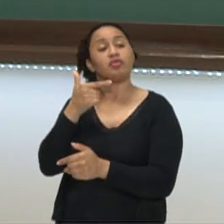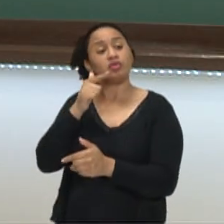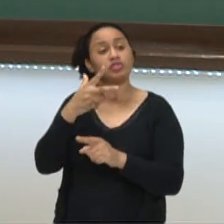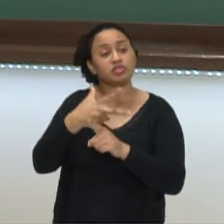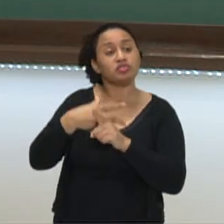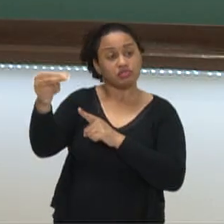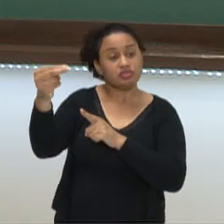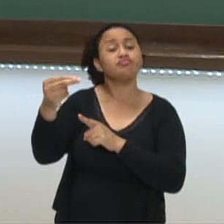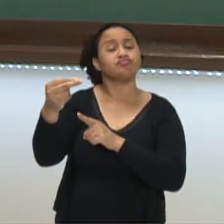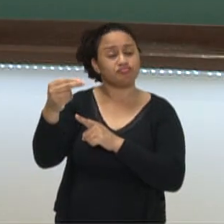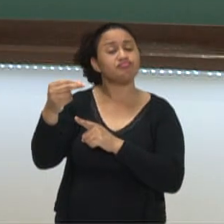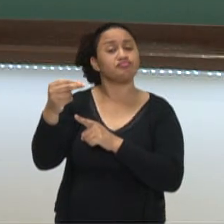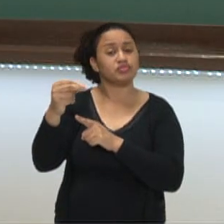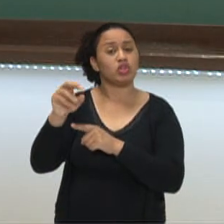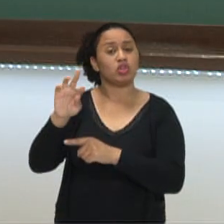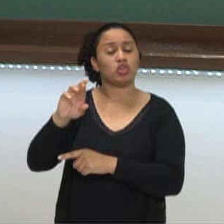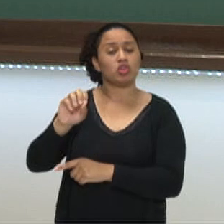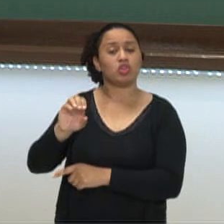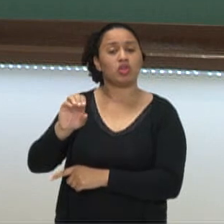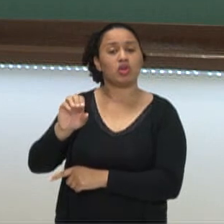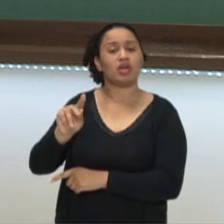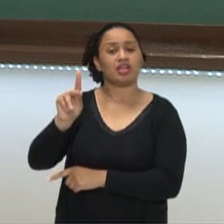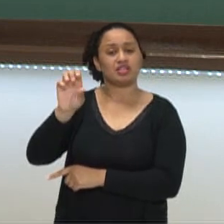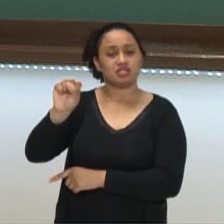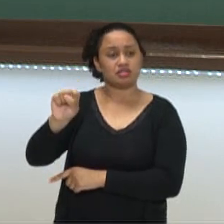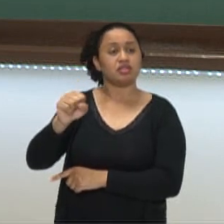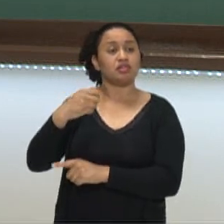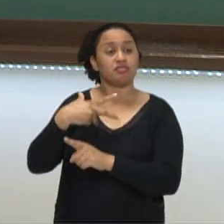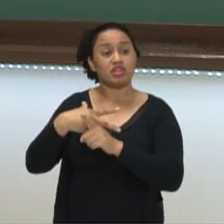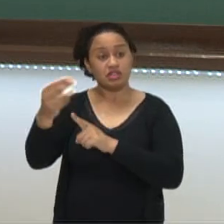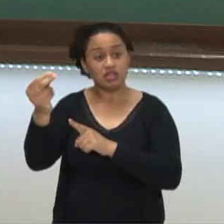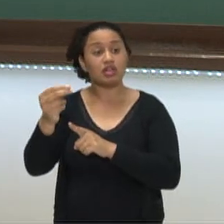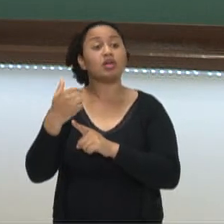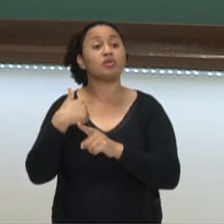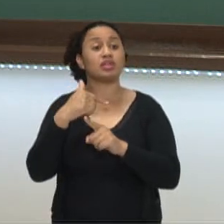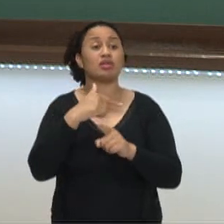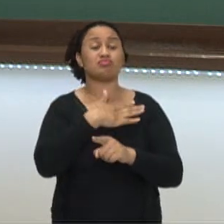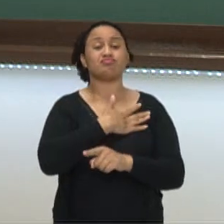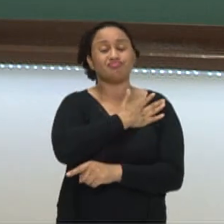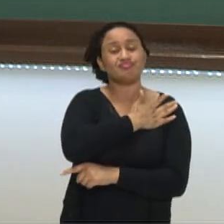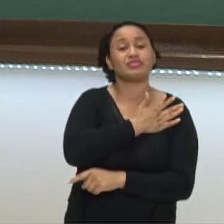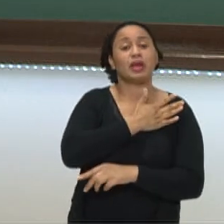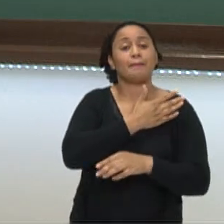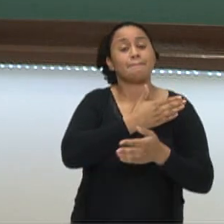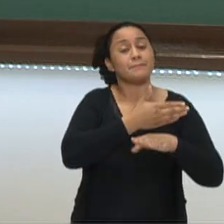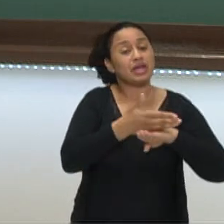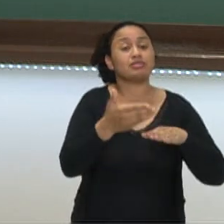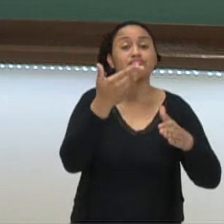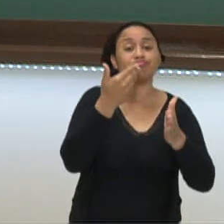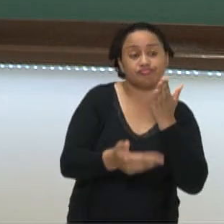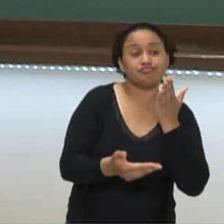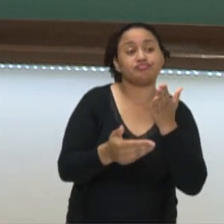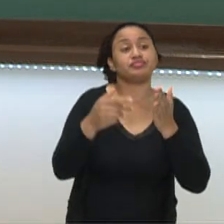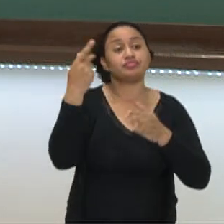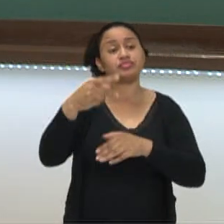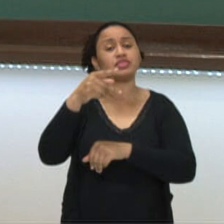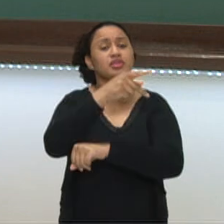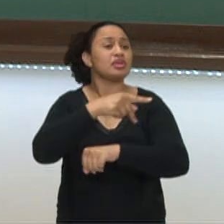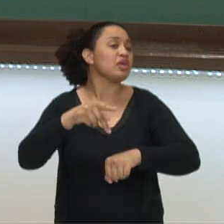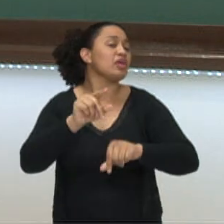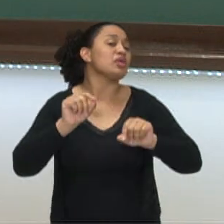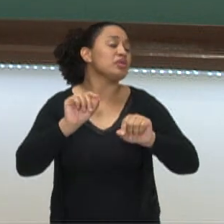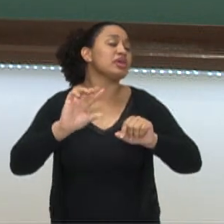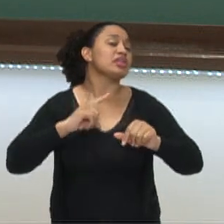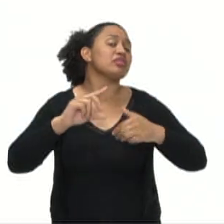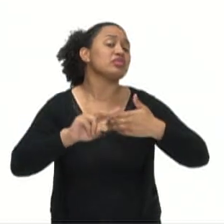Trotsky, ou seja, os bolcheviques venceram, derrota do Exército Branco dos opositores. E pro país, quais foram